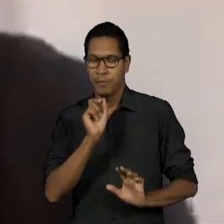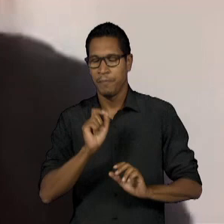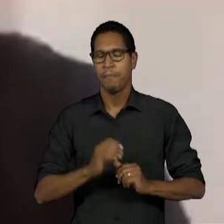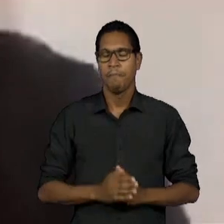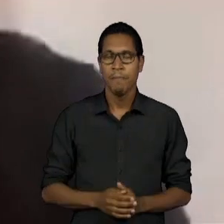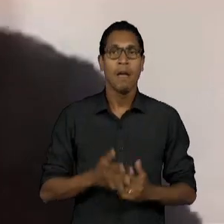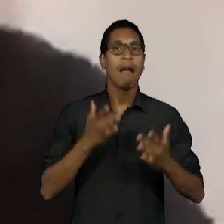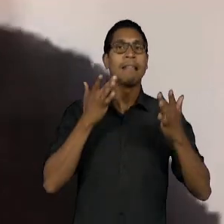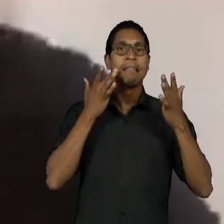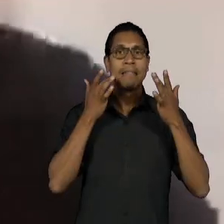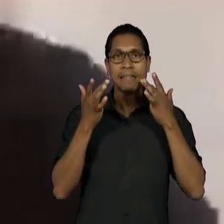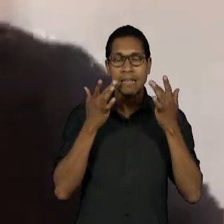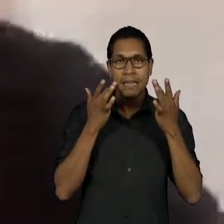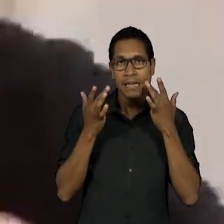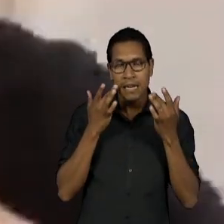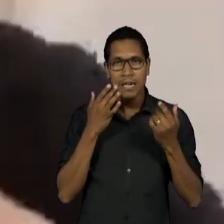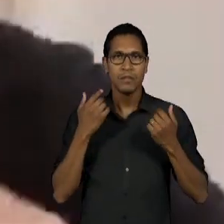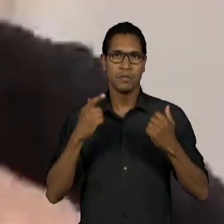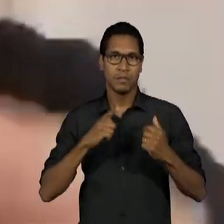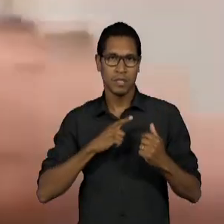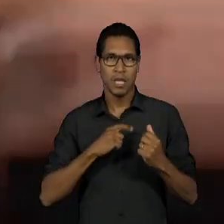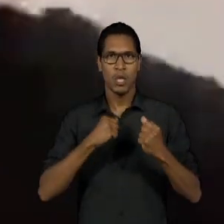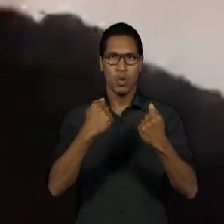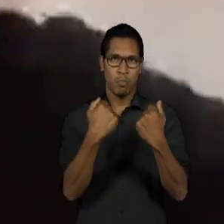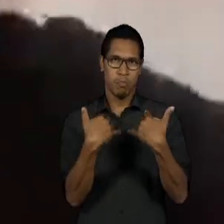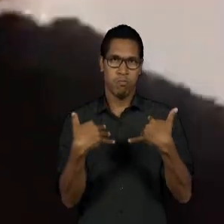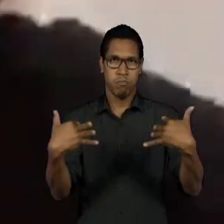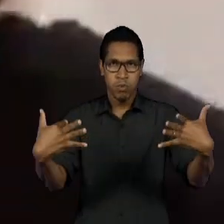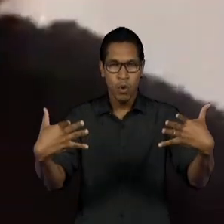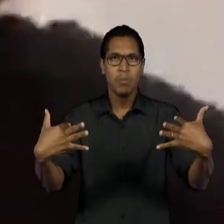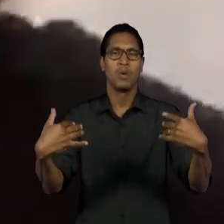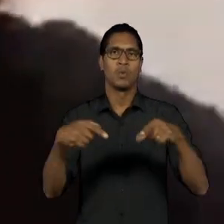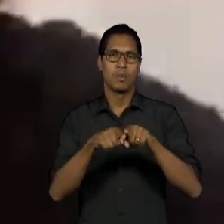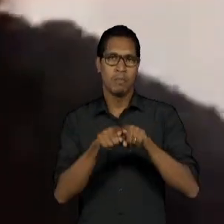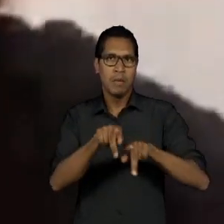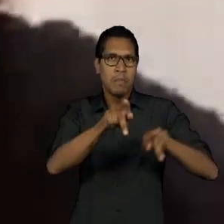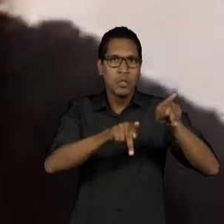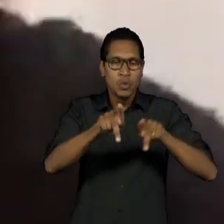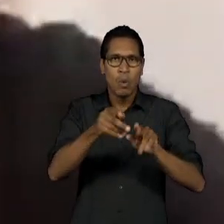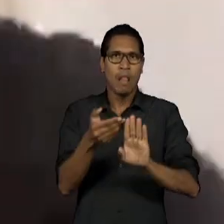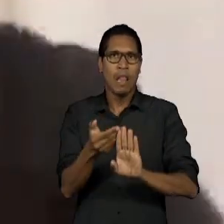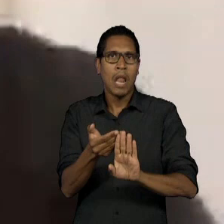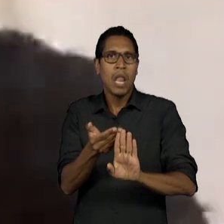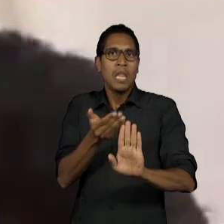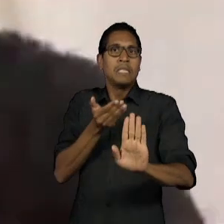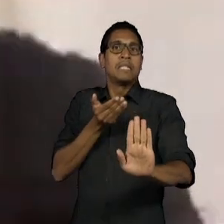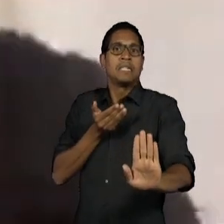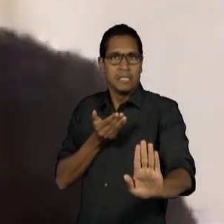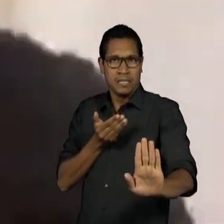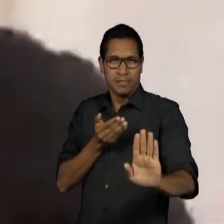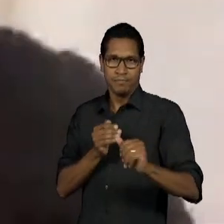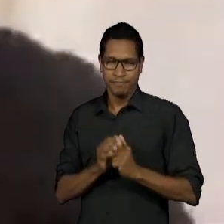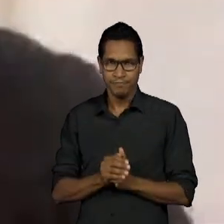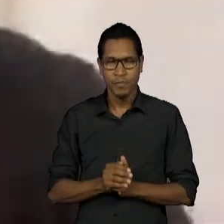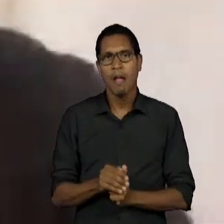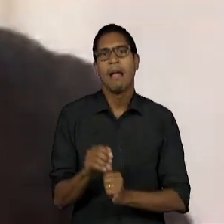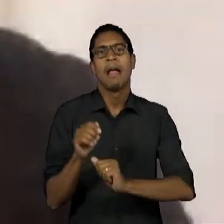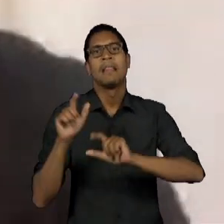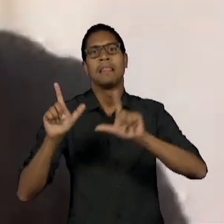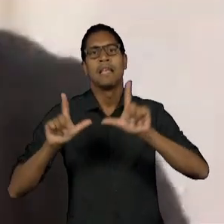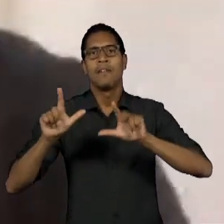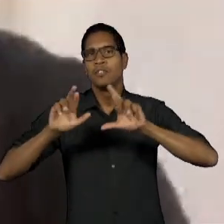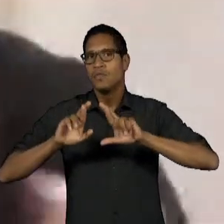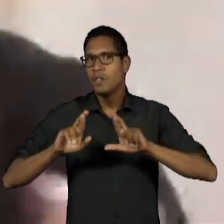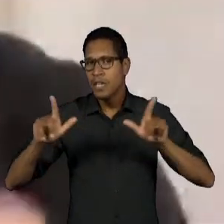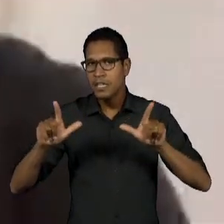você trabalha para um público muito distante de você. A televisão é